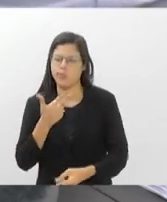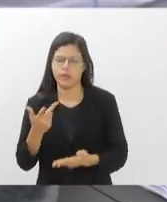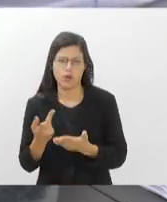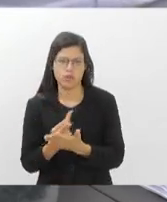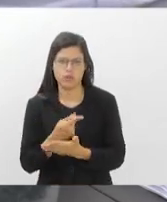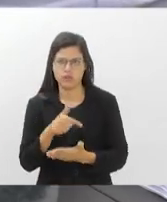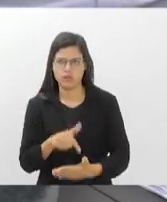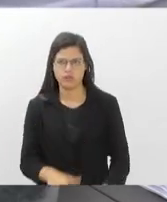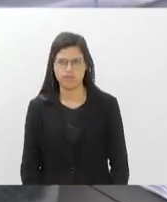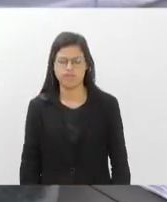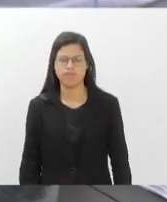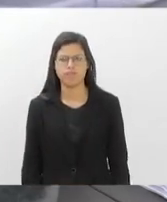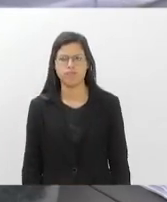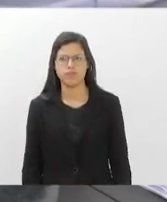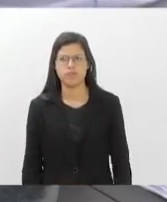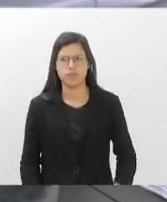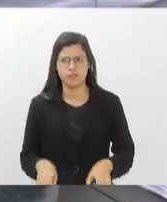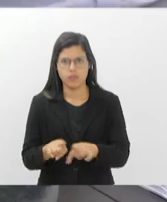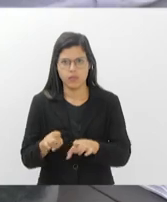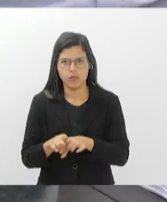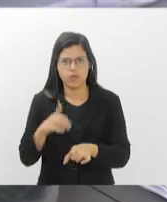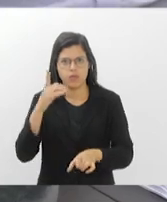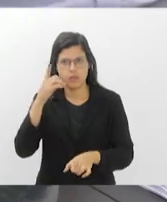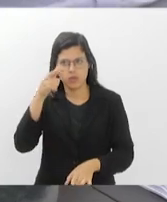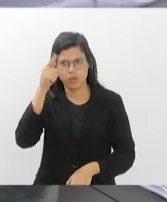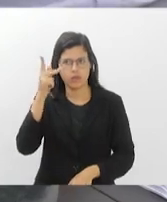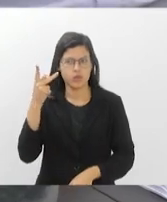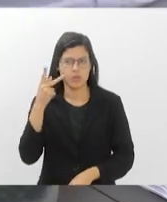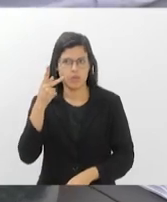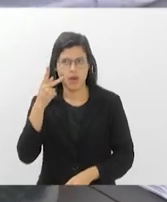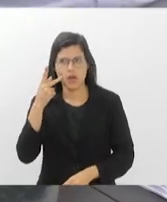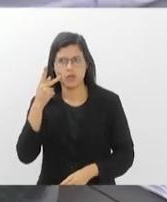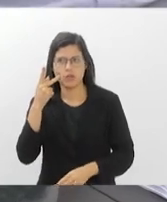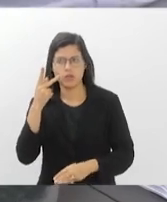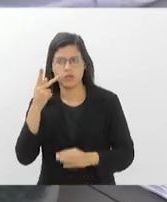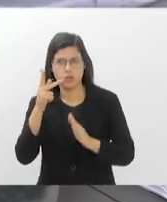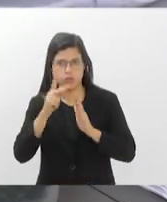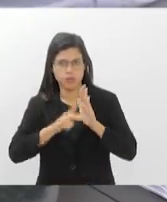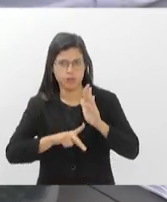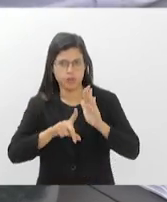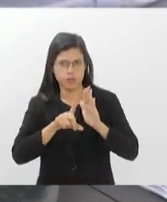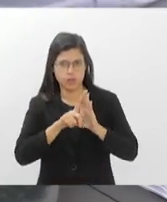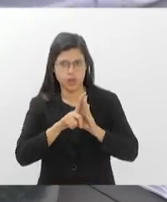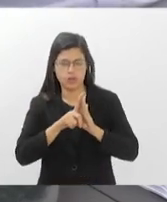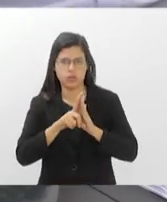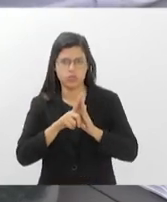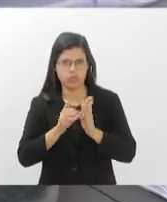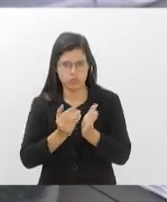Porque, e também, como disse o Luiz Paulo, o projeto original do Bernardo Rossi,